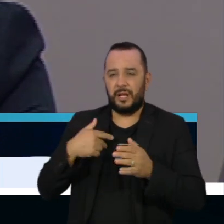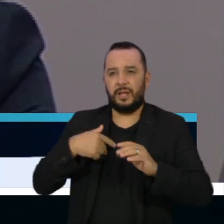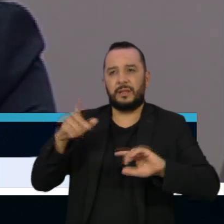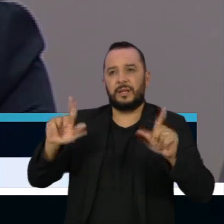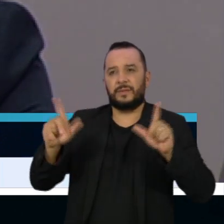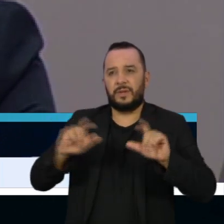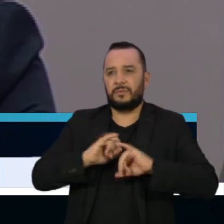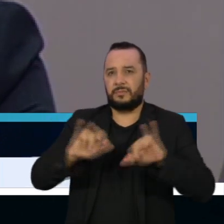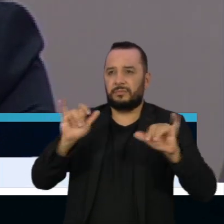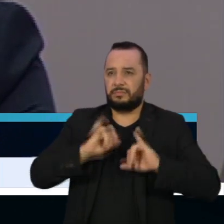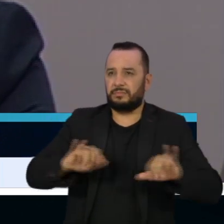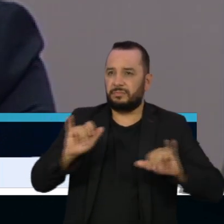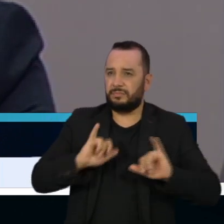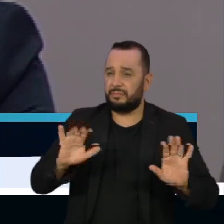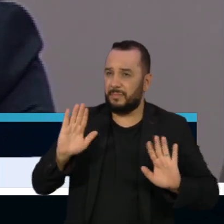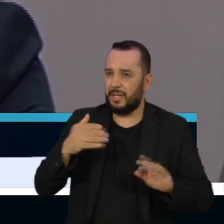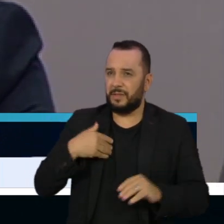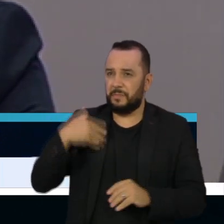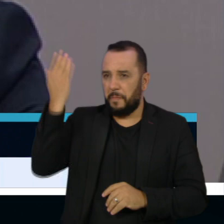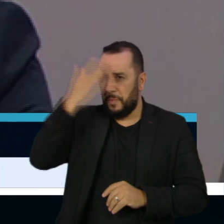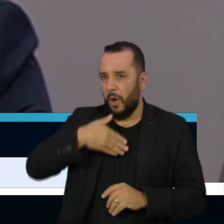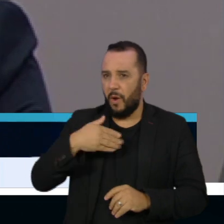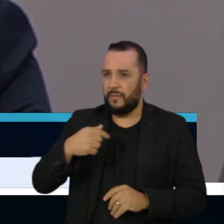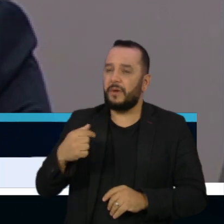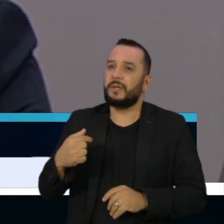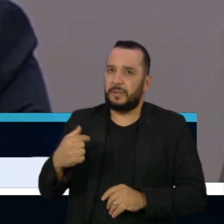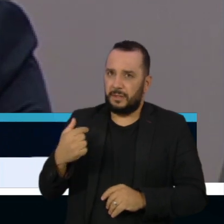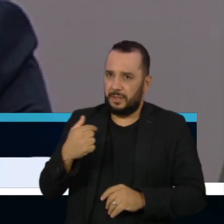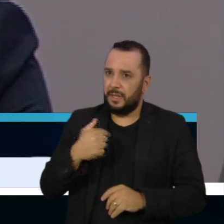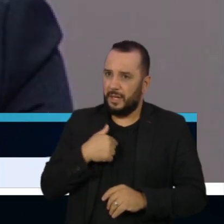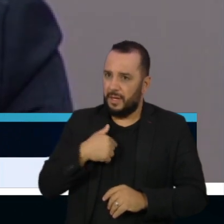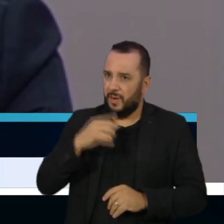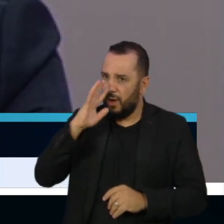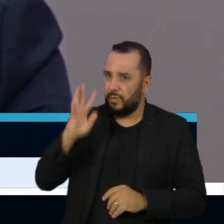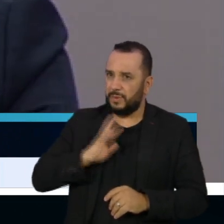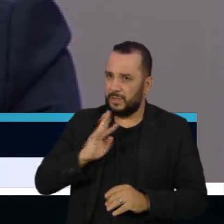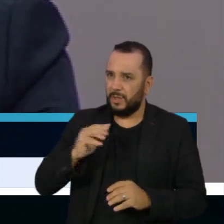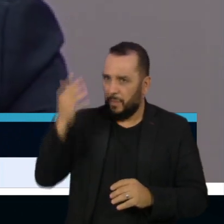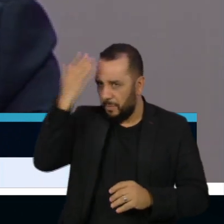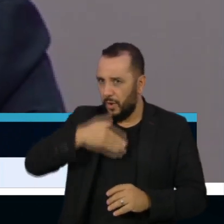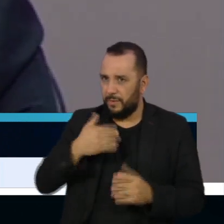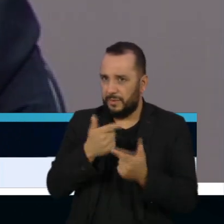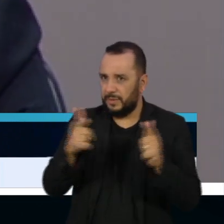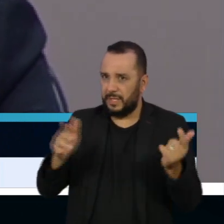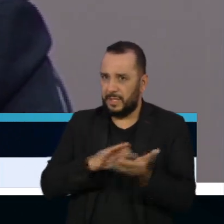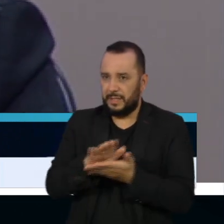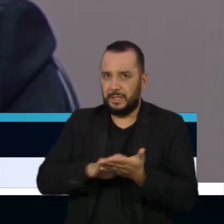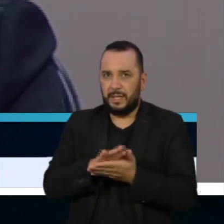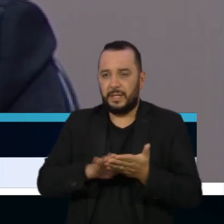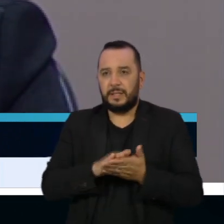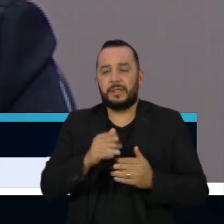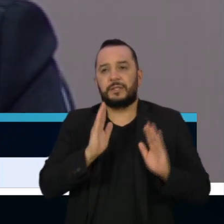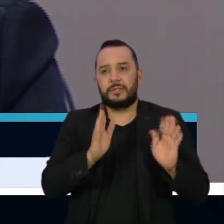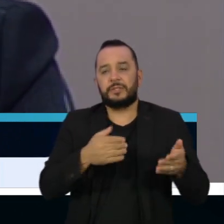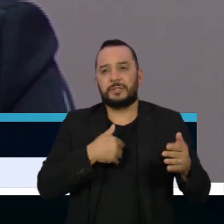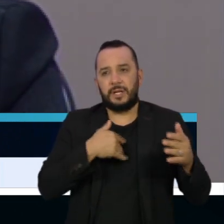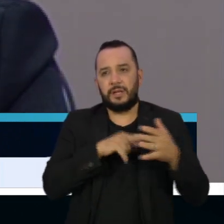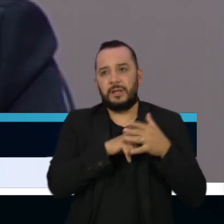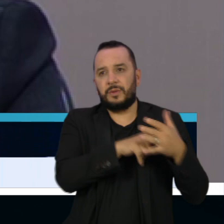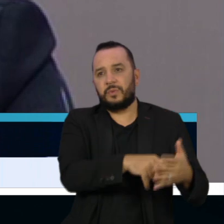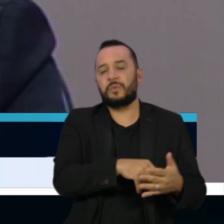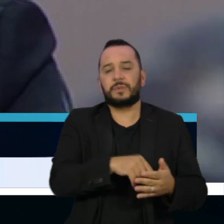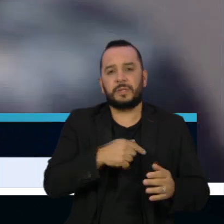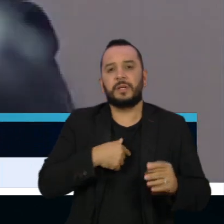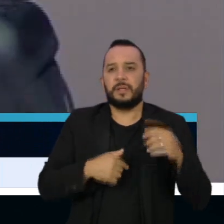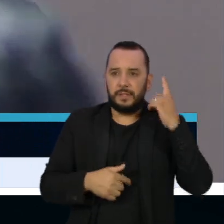sem que haja uma única prova ou indício que sustente Tais alegações acerca da denúncia do deputado Luís Miranda respeita kovacs